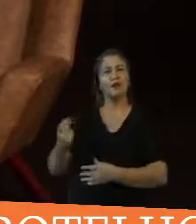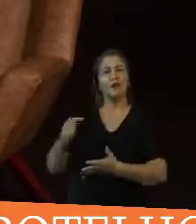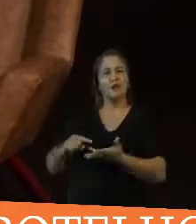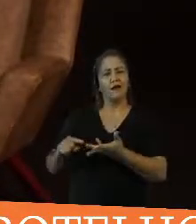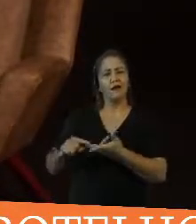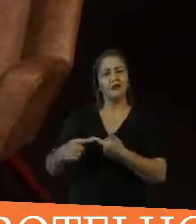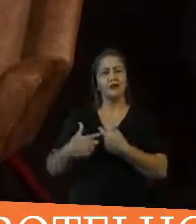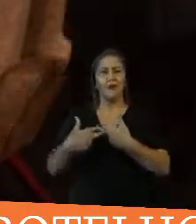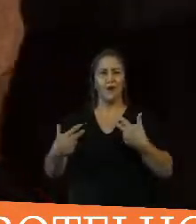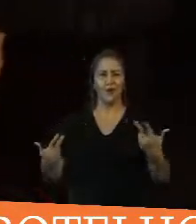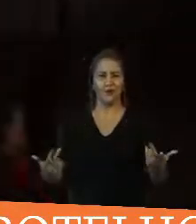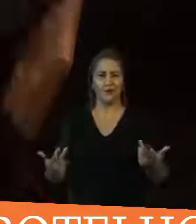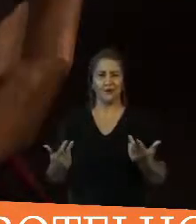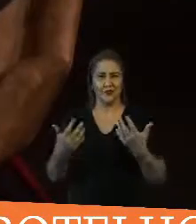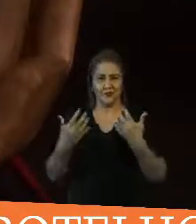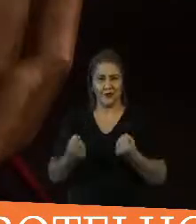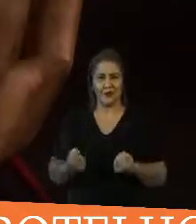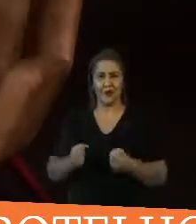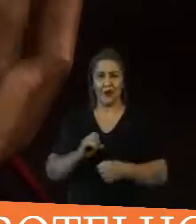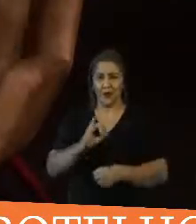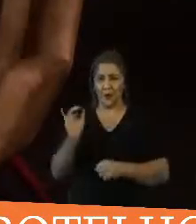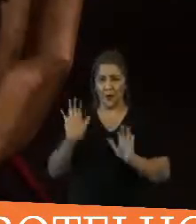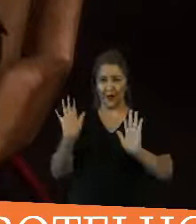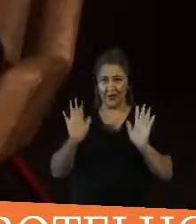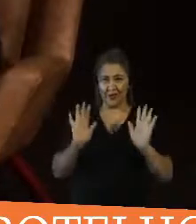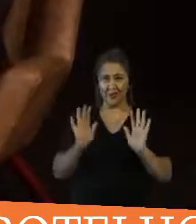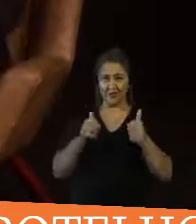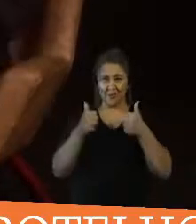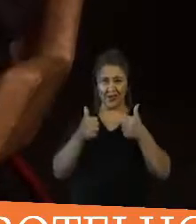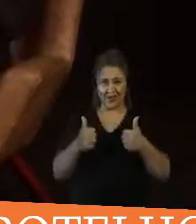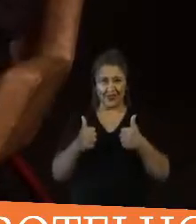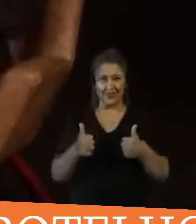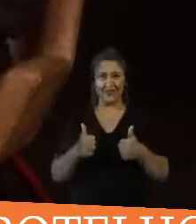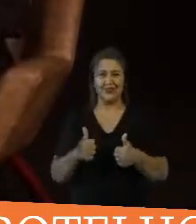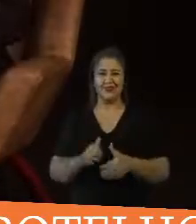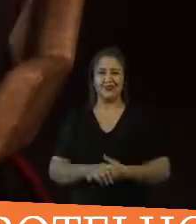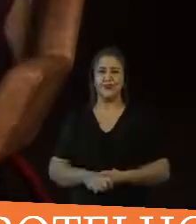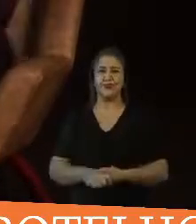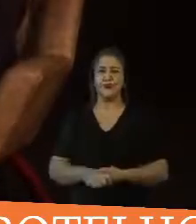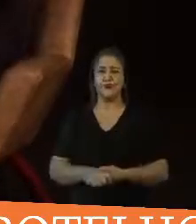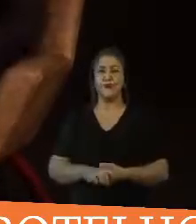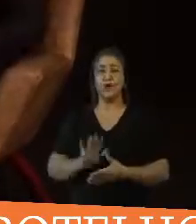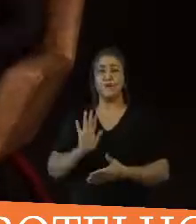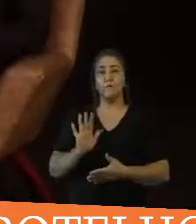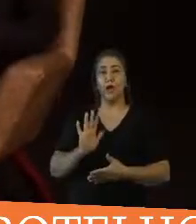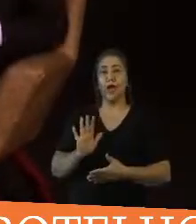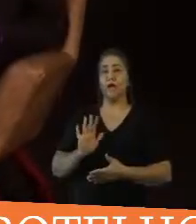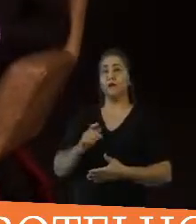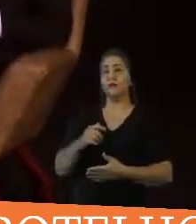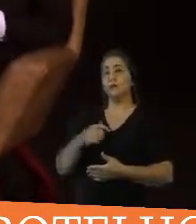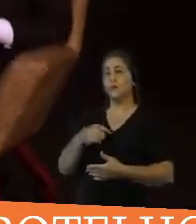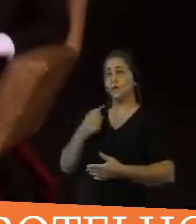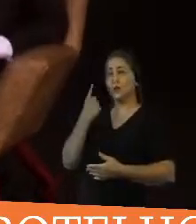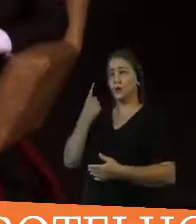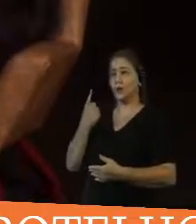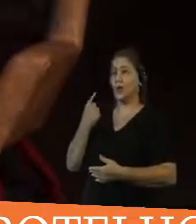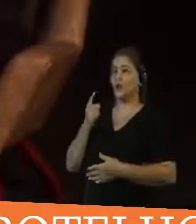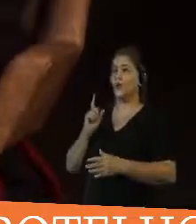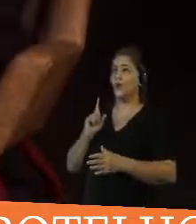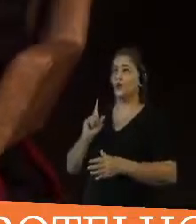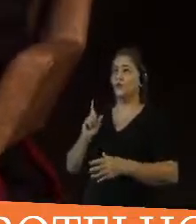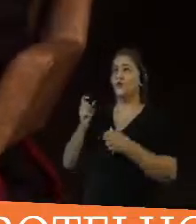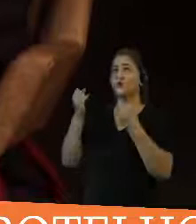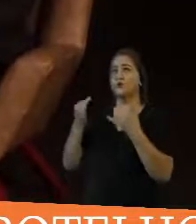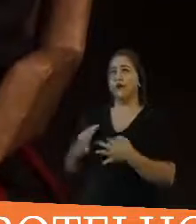né? Oi, José Ricardo. Oi, tudo oi, bem? Oi. Tudo bem? Mas antes de passar a bola para você, eu queria falar um